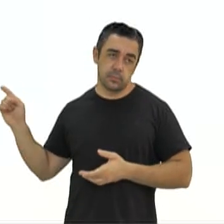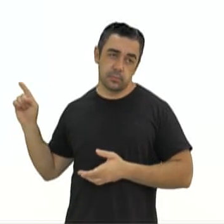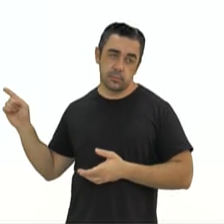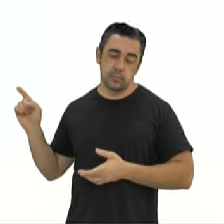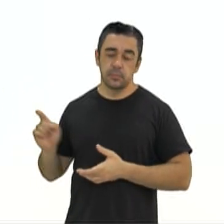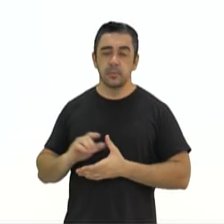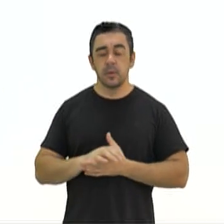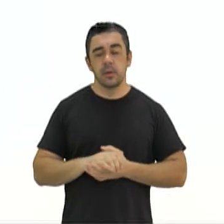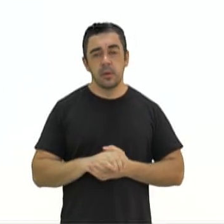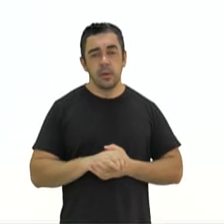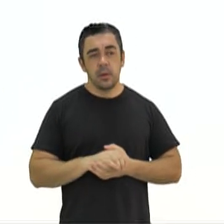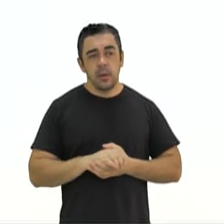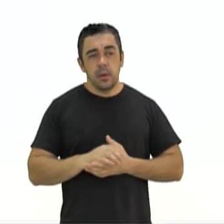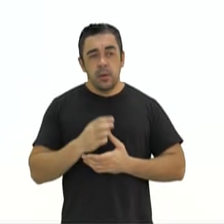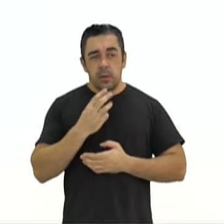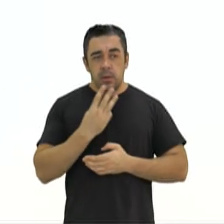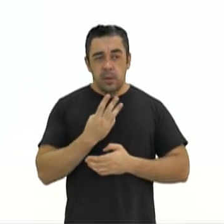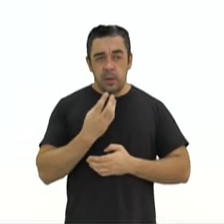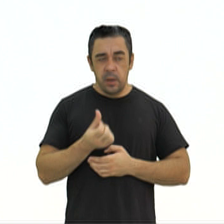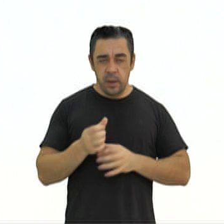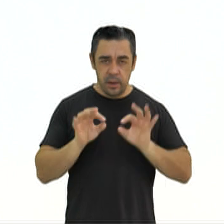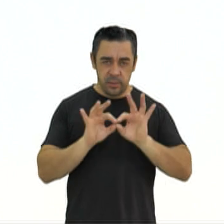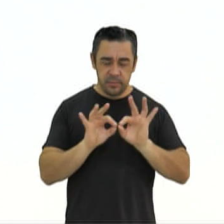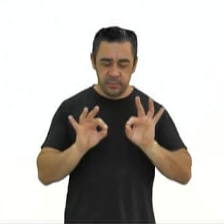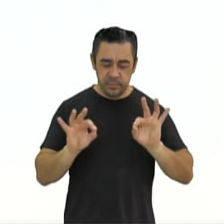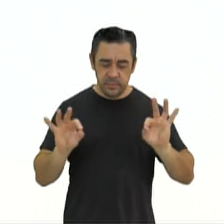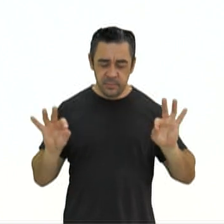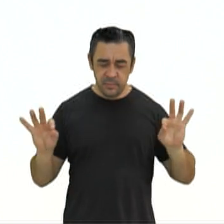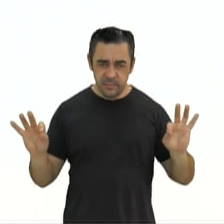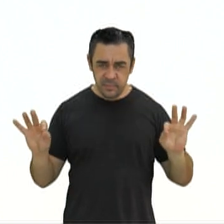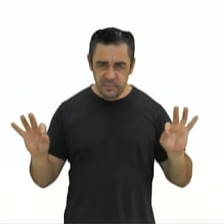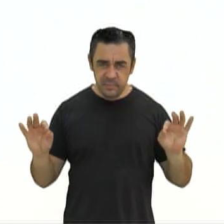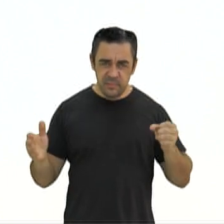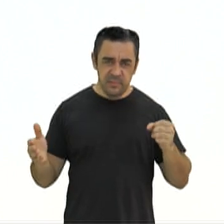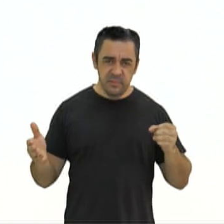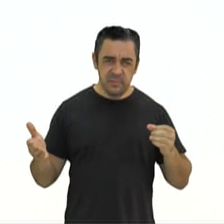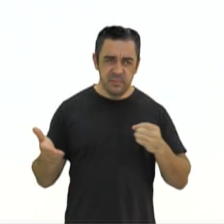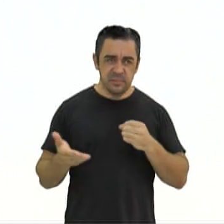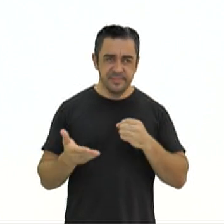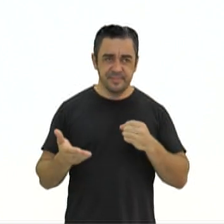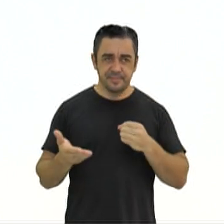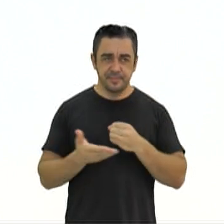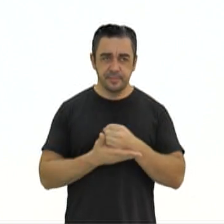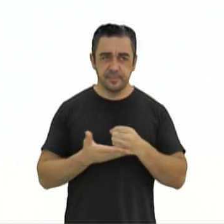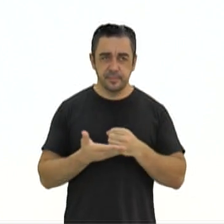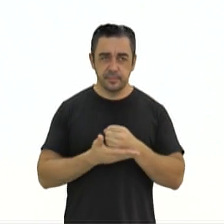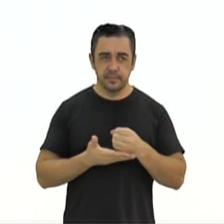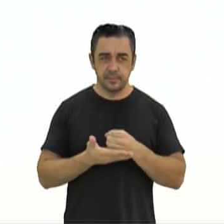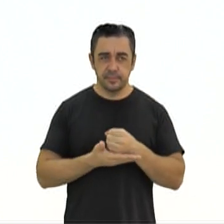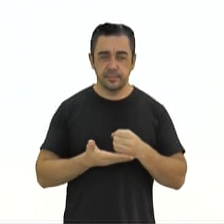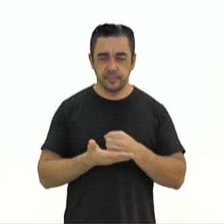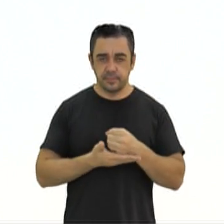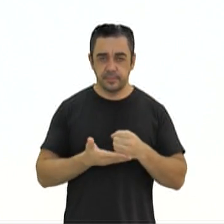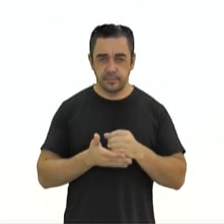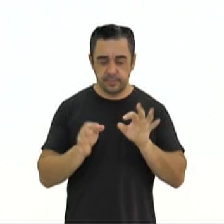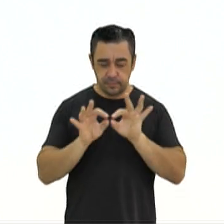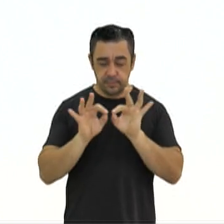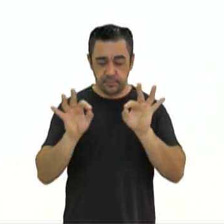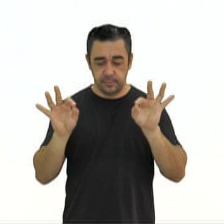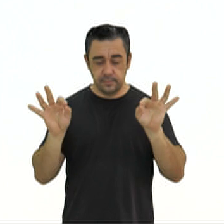tem 36 na sua base menor, porque aqui está a informação,